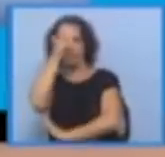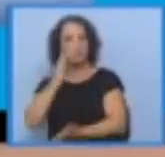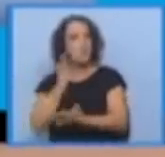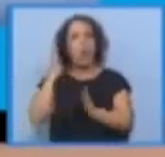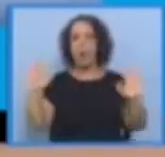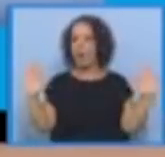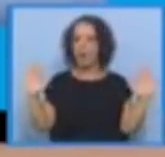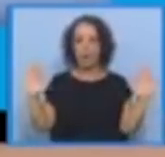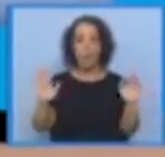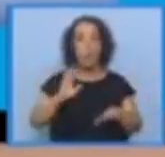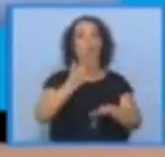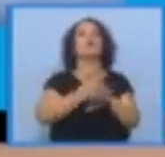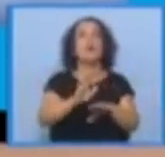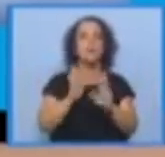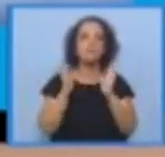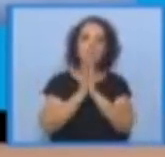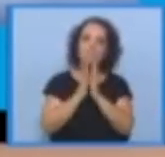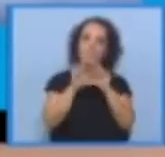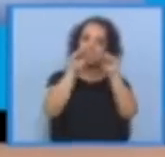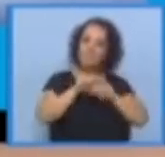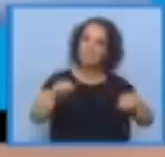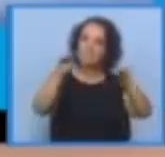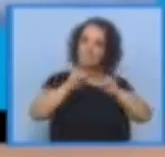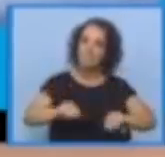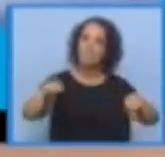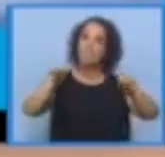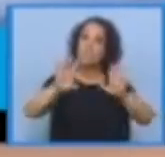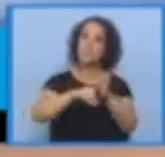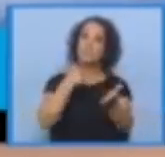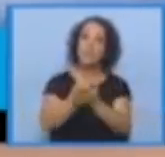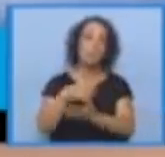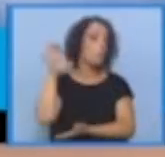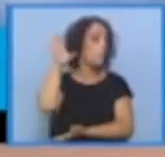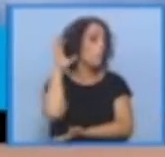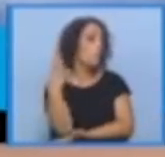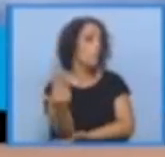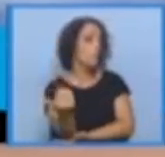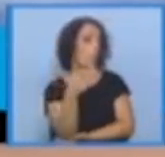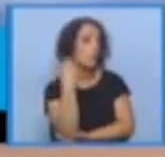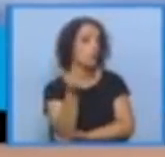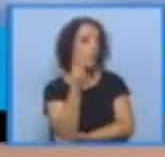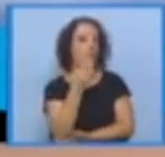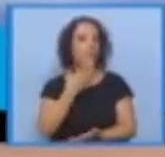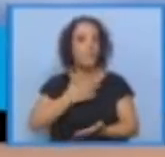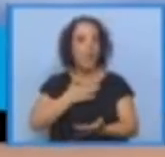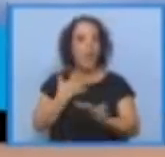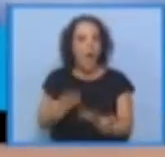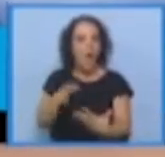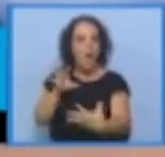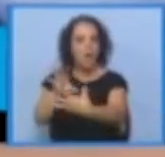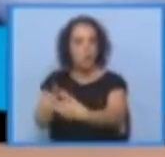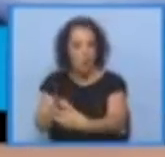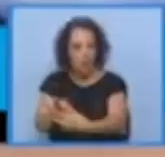resto, é trabalho apostólico e sempre ouvindo o que os jovens querem, para que o movimento esteja atualizado. Seguimos a